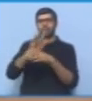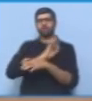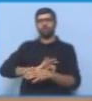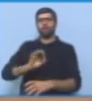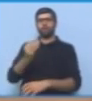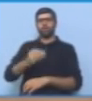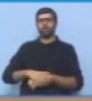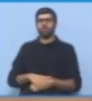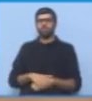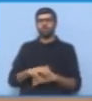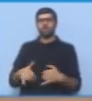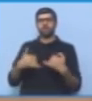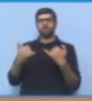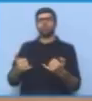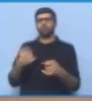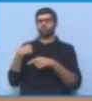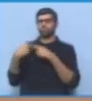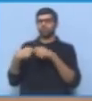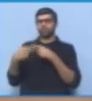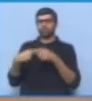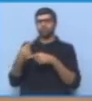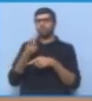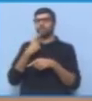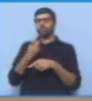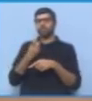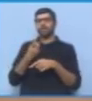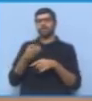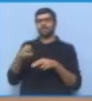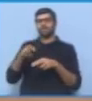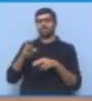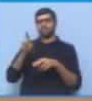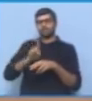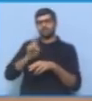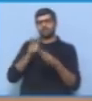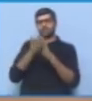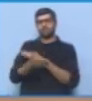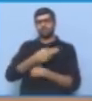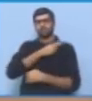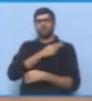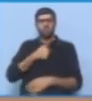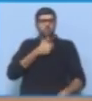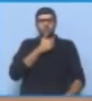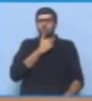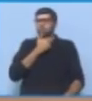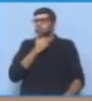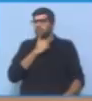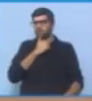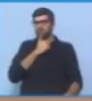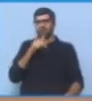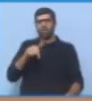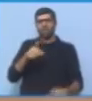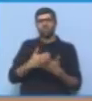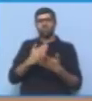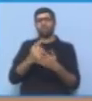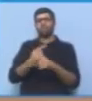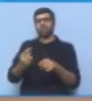profissional. E a seguir, há uma geração que já se pergunta, quando se senta no primeiro ano da faculdade, mas eu estou aqui a fazer o quê? Porquê é que eu estou aqui a